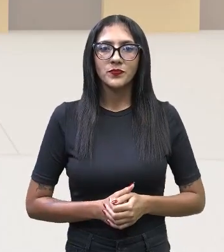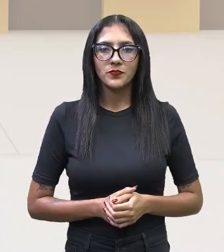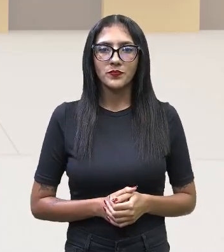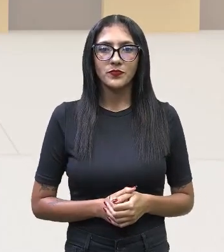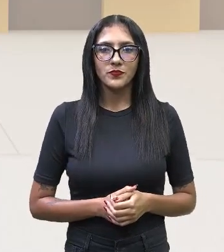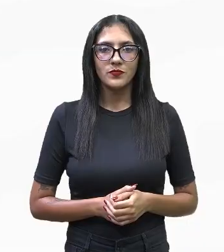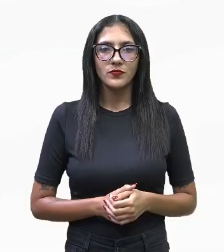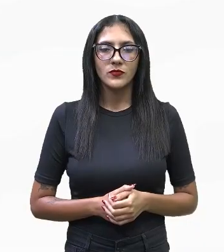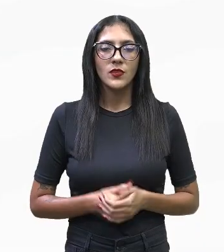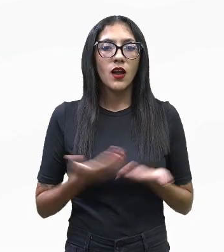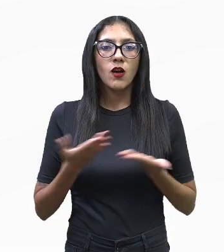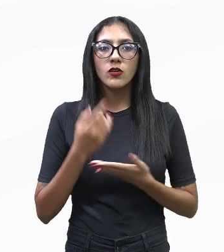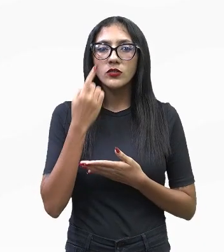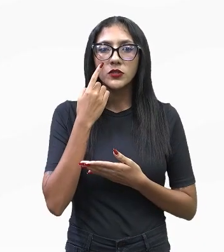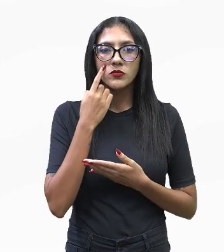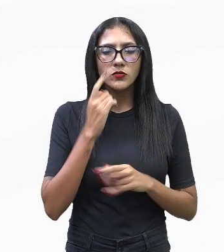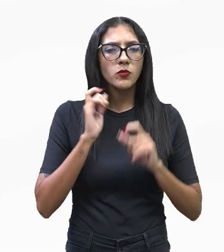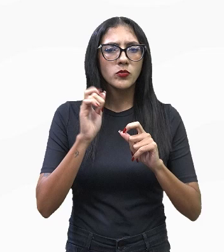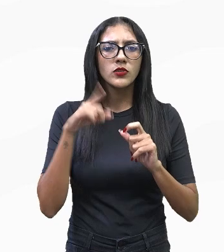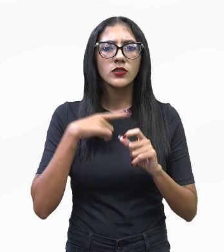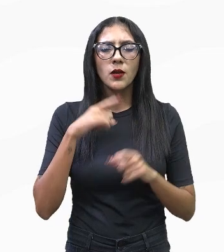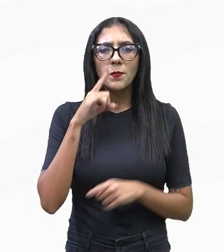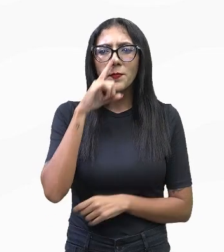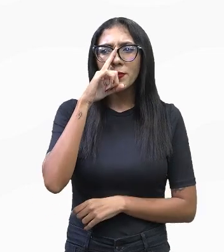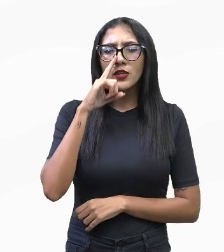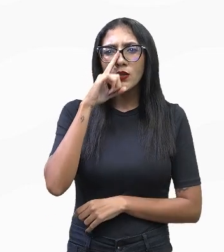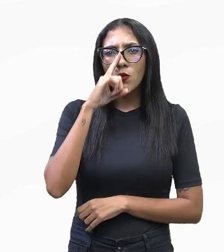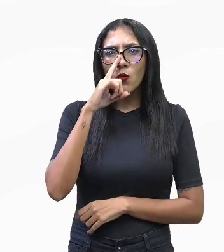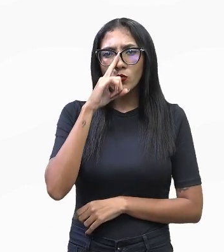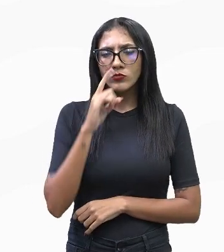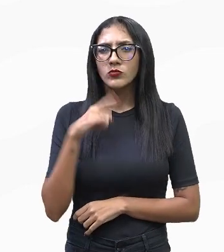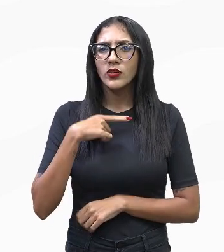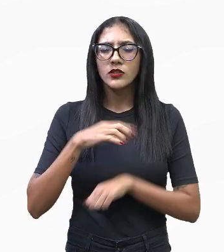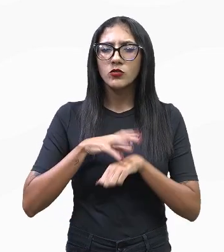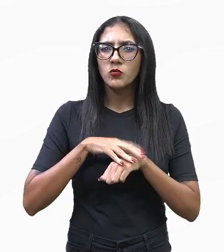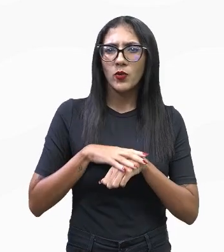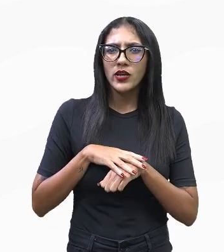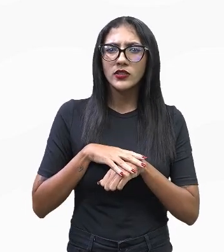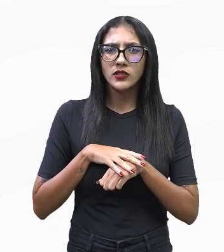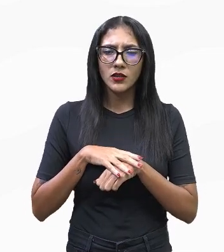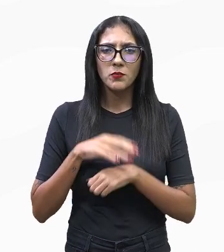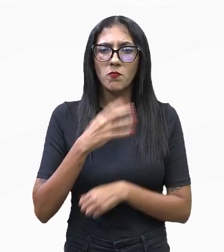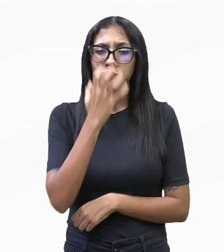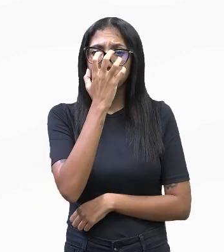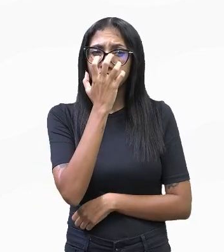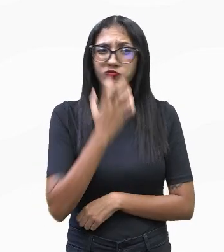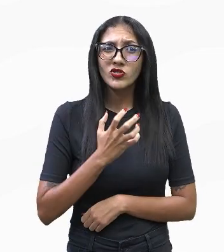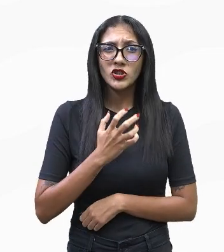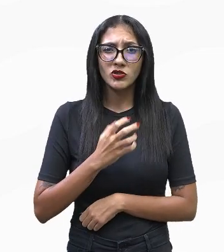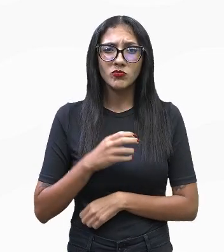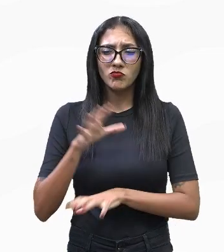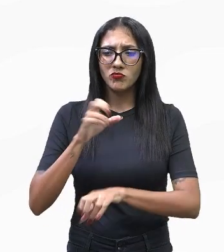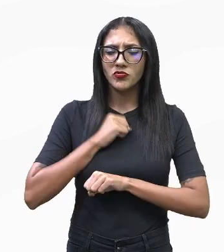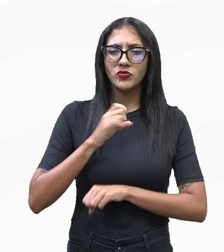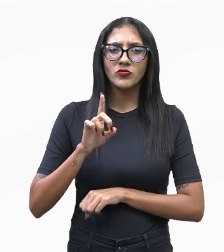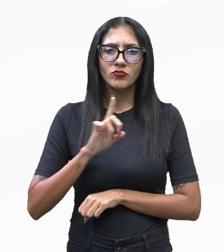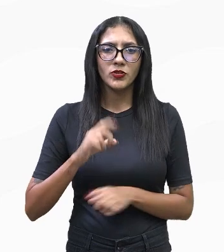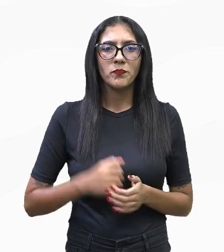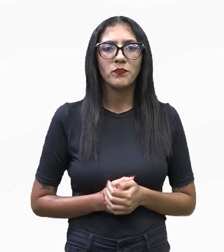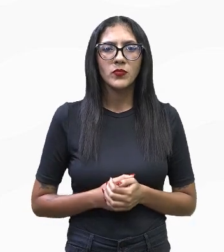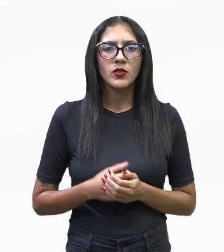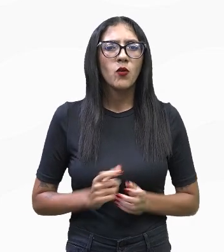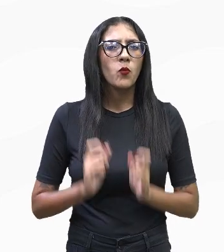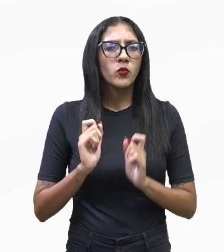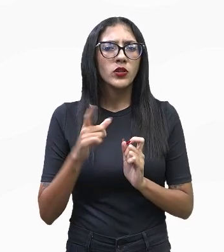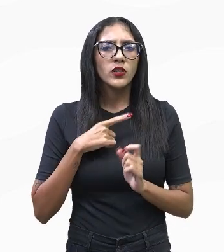de risco, né, para essas doenças crônicas não transmissíveis, né? E um fator de risco é uma característica. O que é um fator de